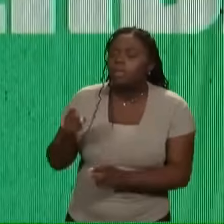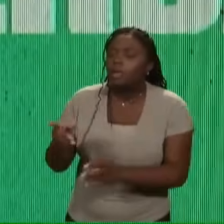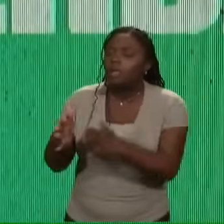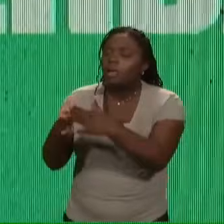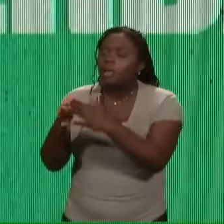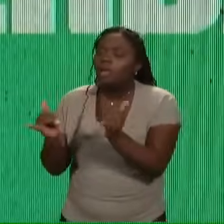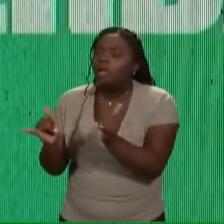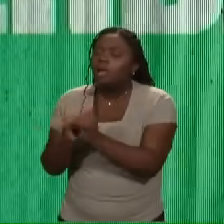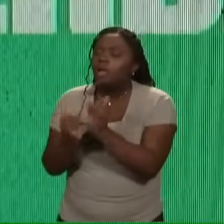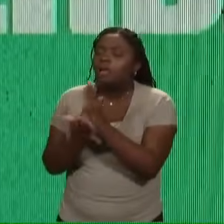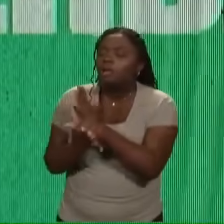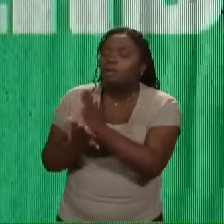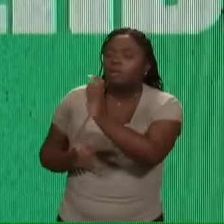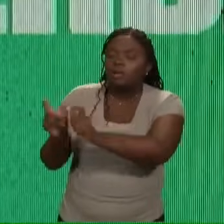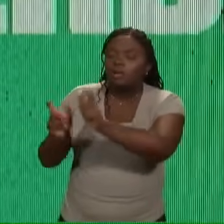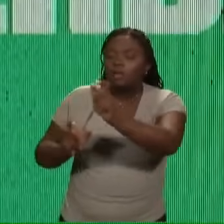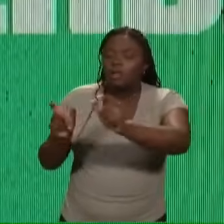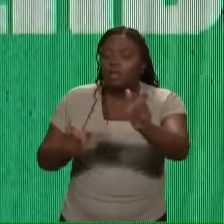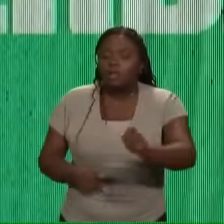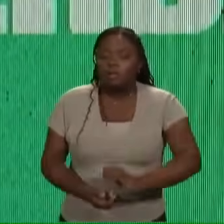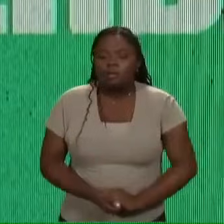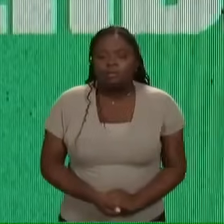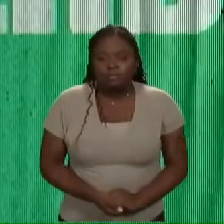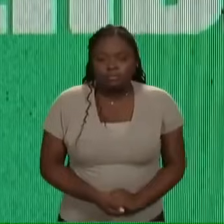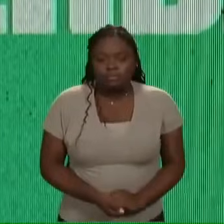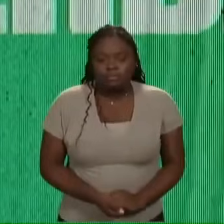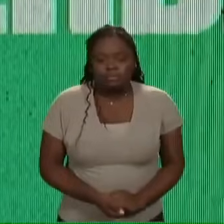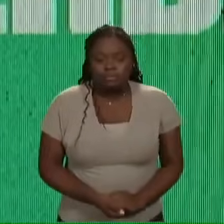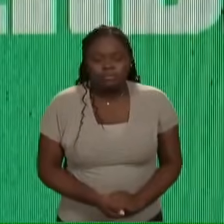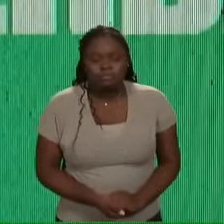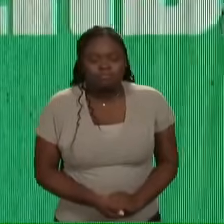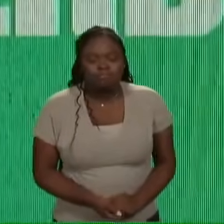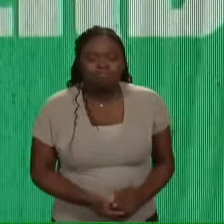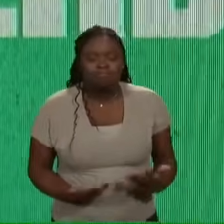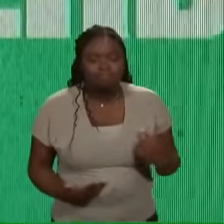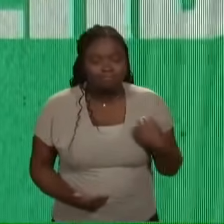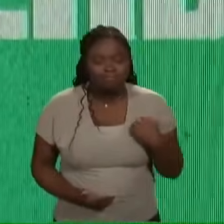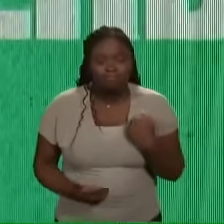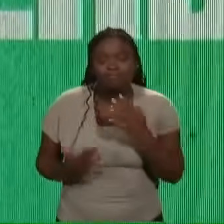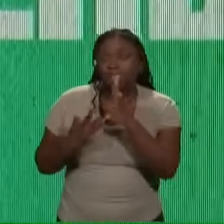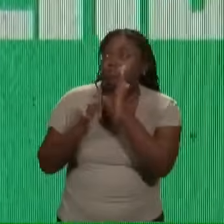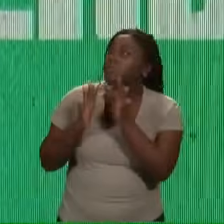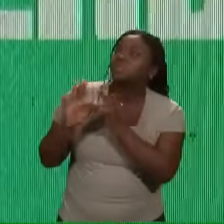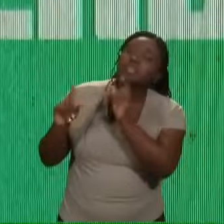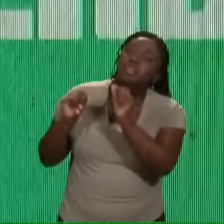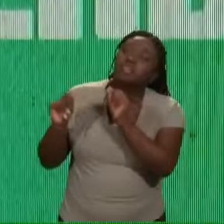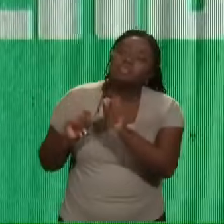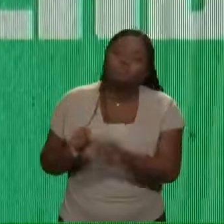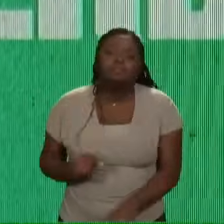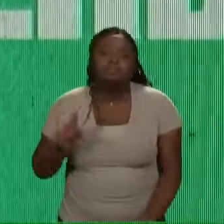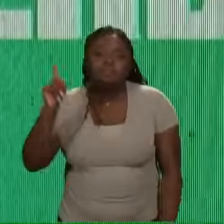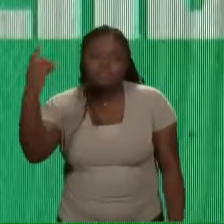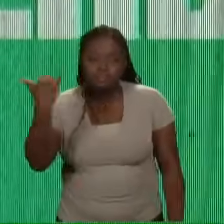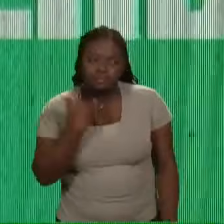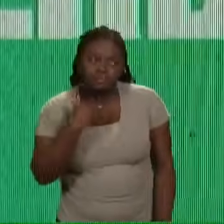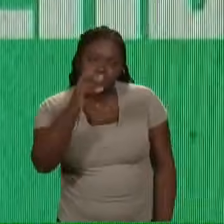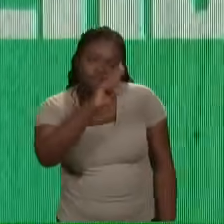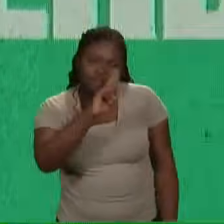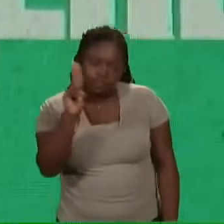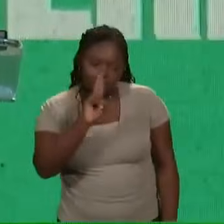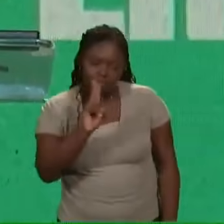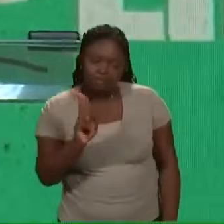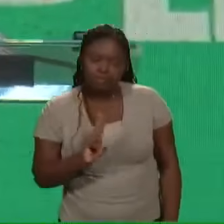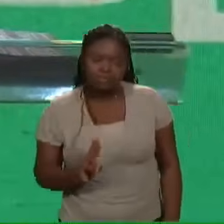pedir perdão a algumas pessoas. Falei, ai Jesus, quem? E Deus começou a me falar os nomes. E eu